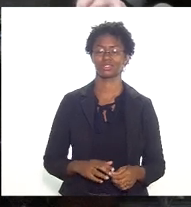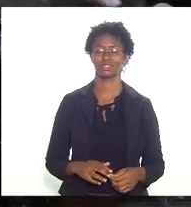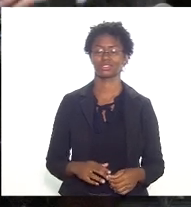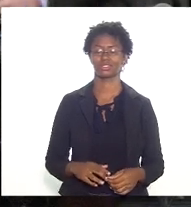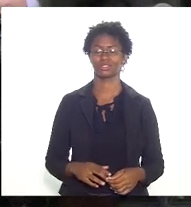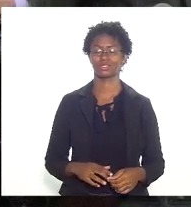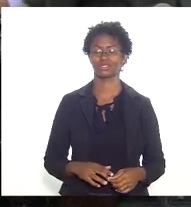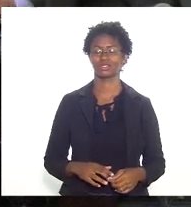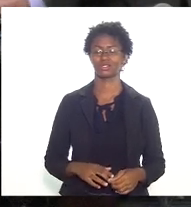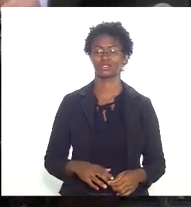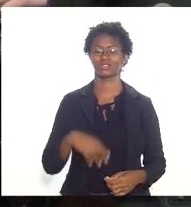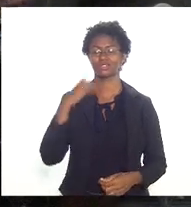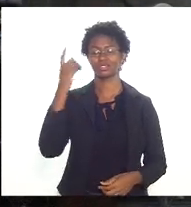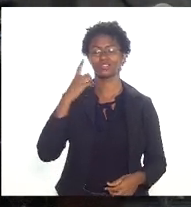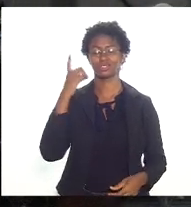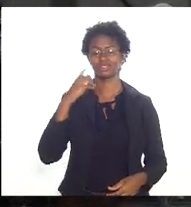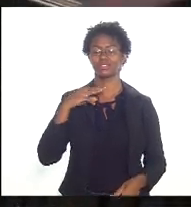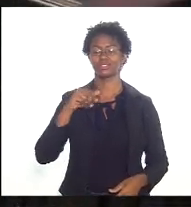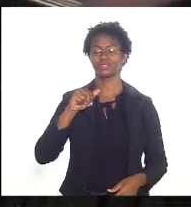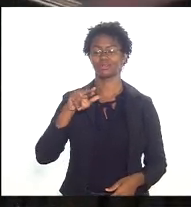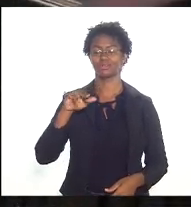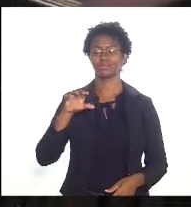macho para macho canela